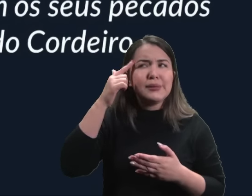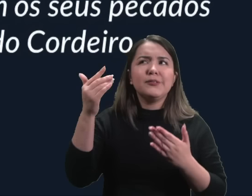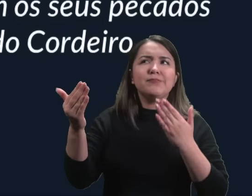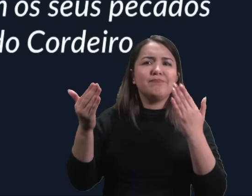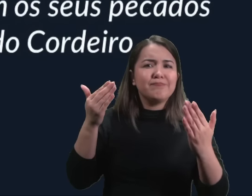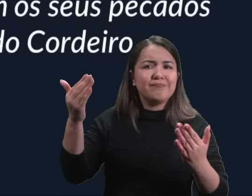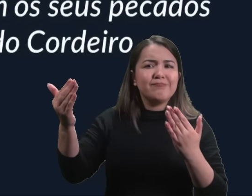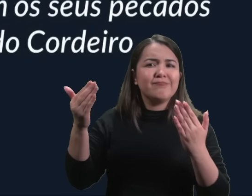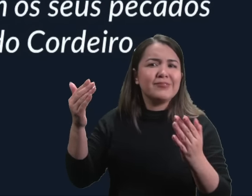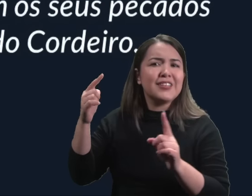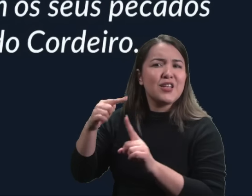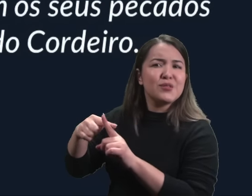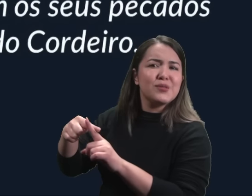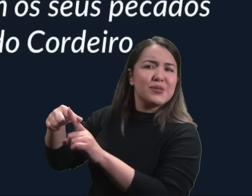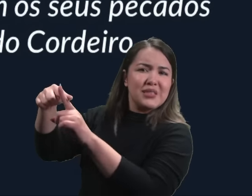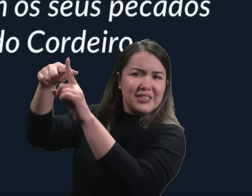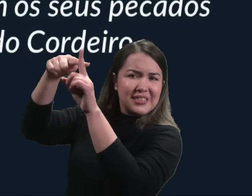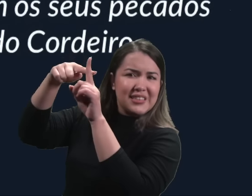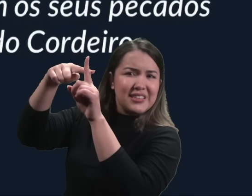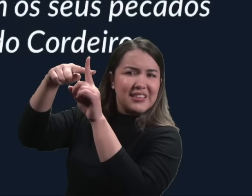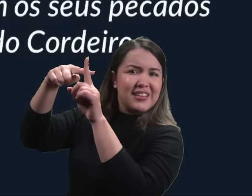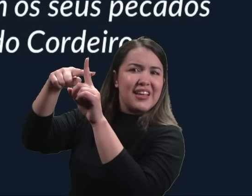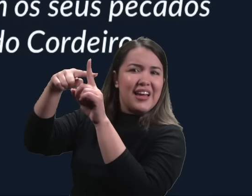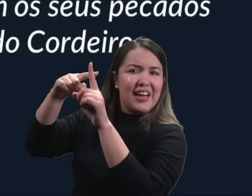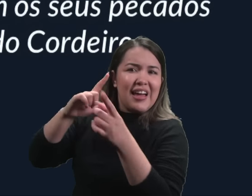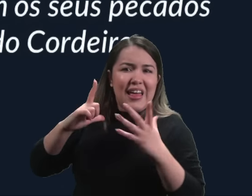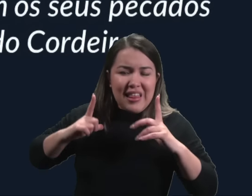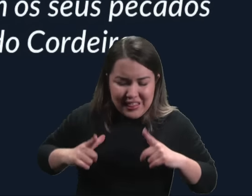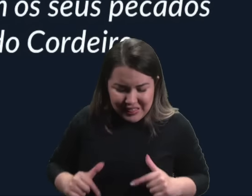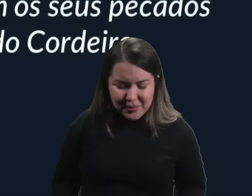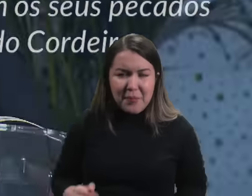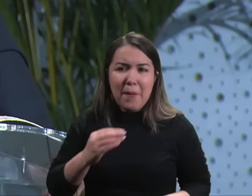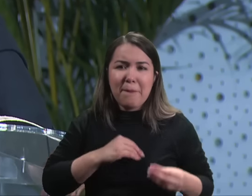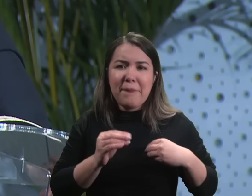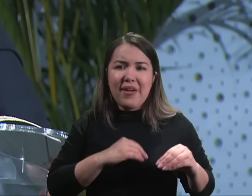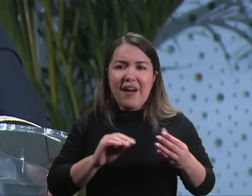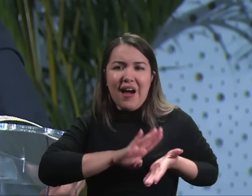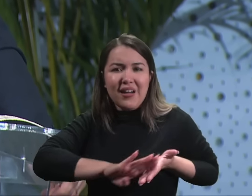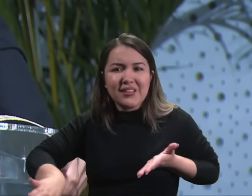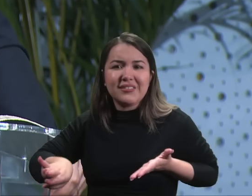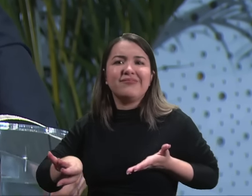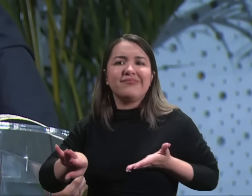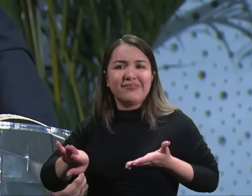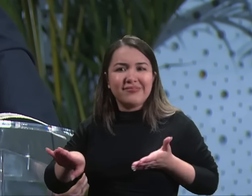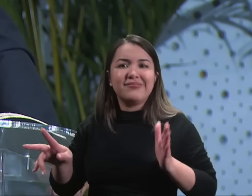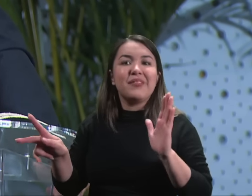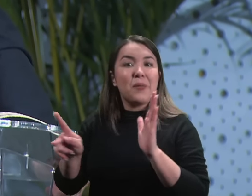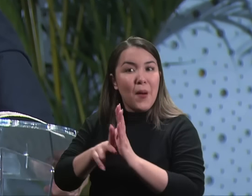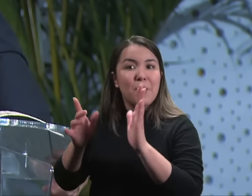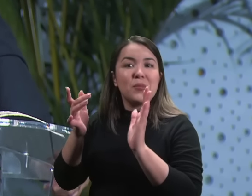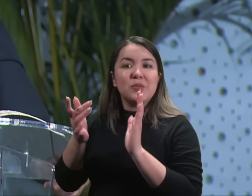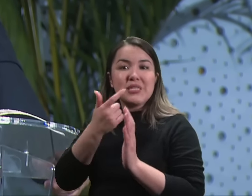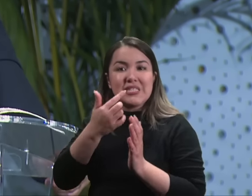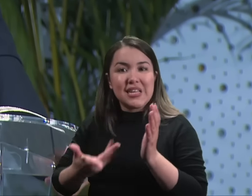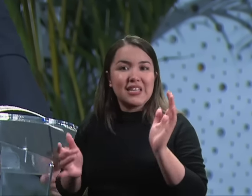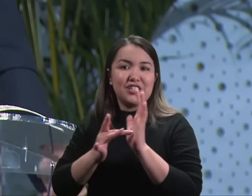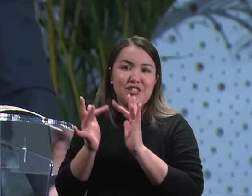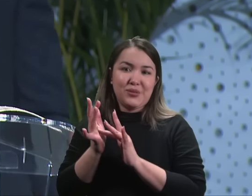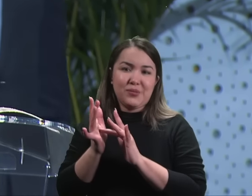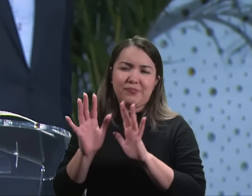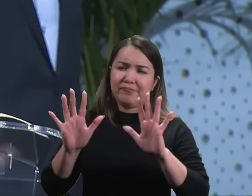terem os seus pecados lavados no sangue do cordeiro notem queridos em suma vou resumir aqui para